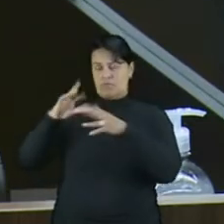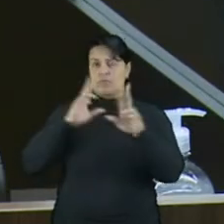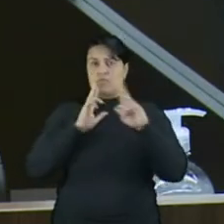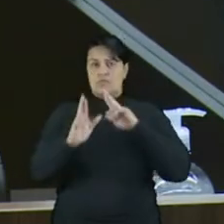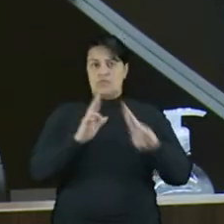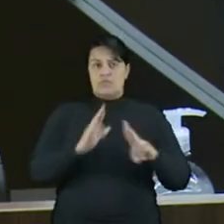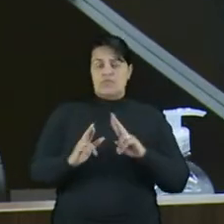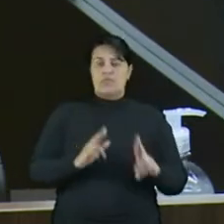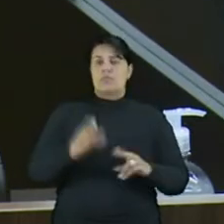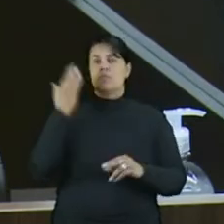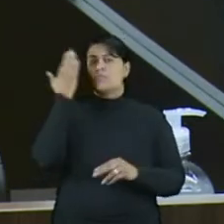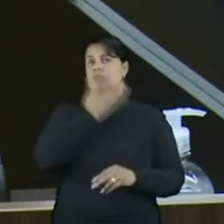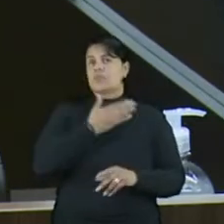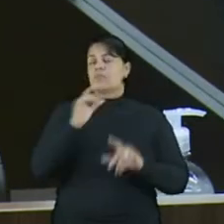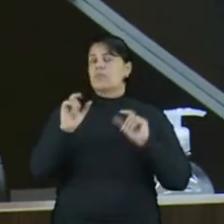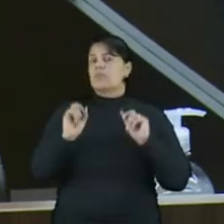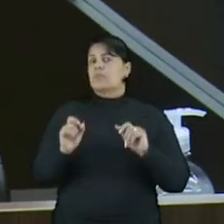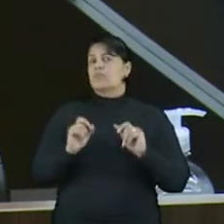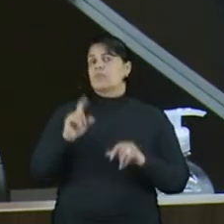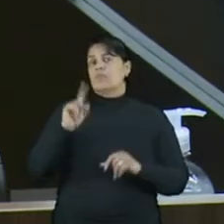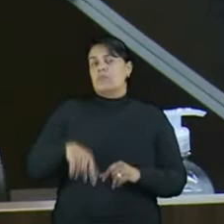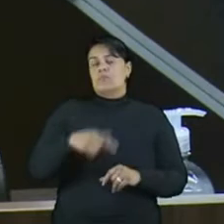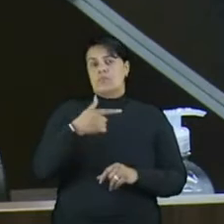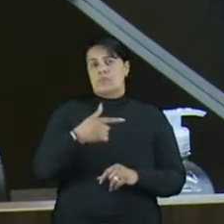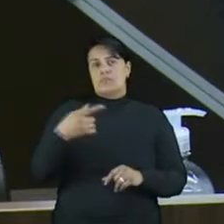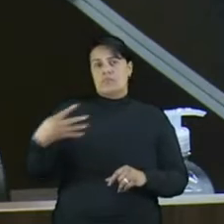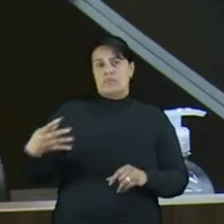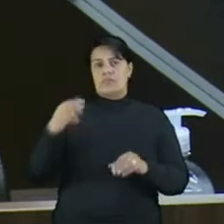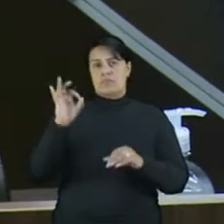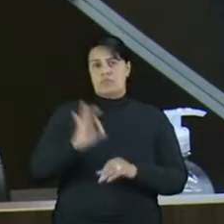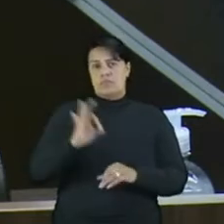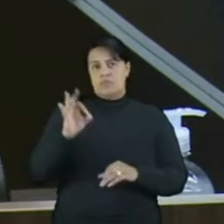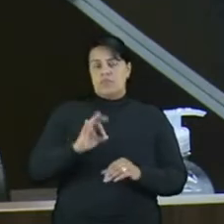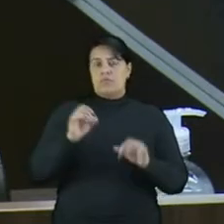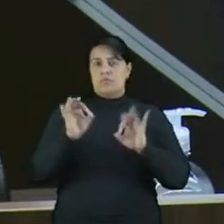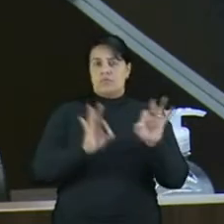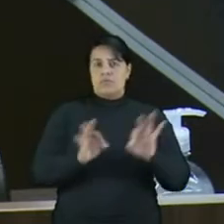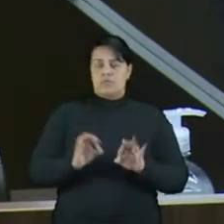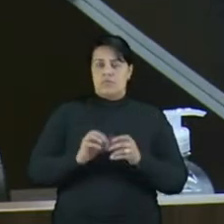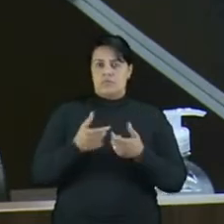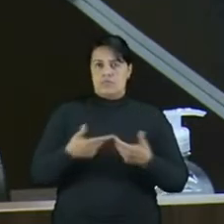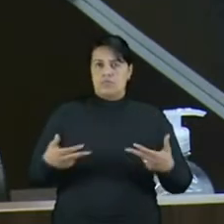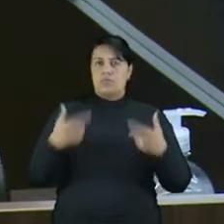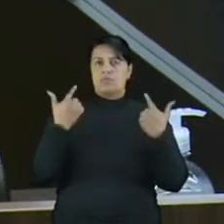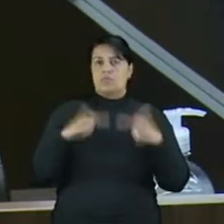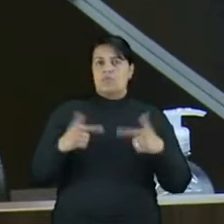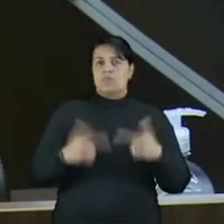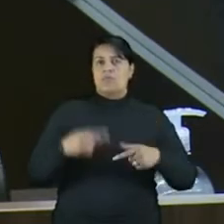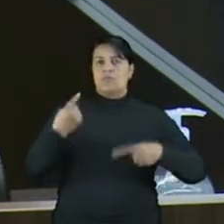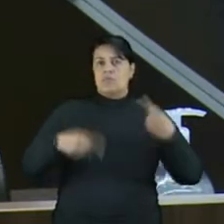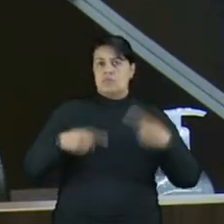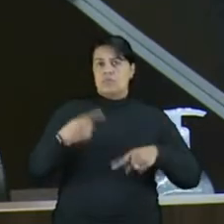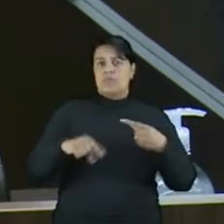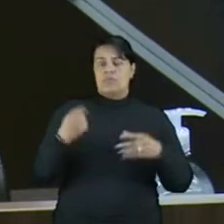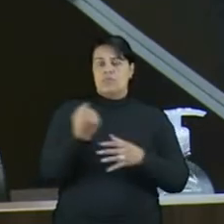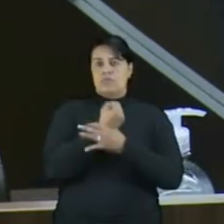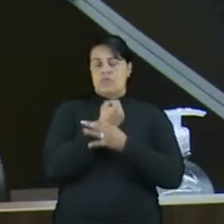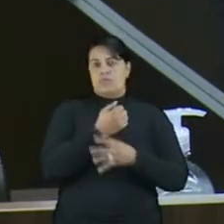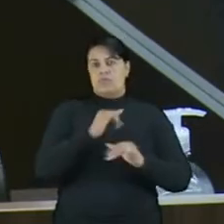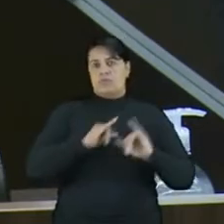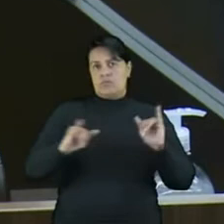questionário demonstram que 24% das organizações não possuem política de segurança da informação ou instrumento